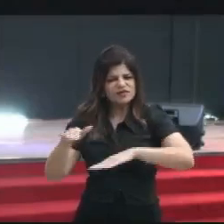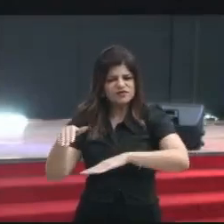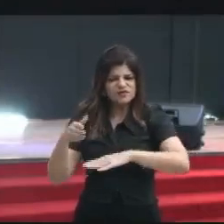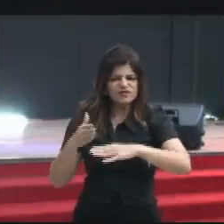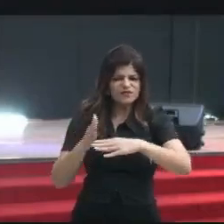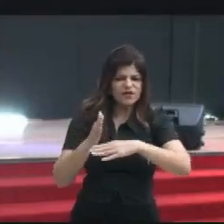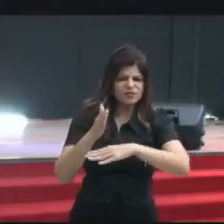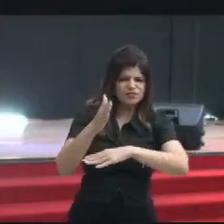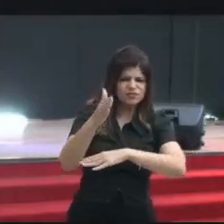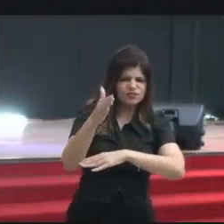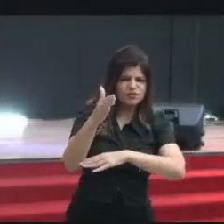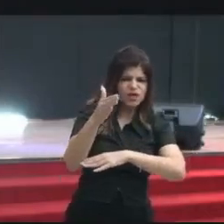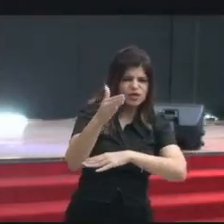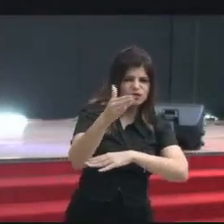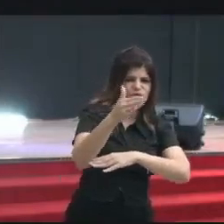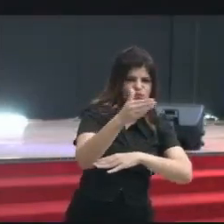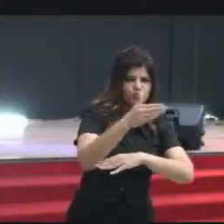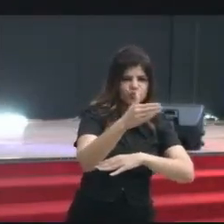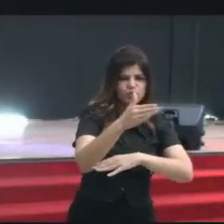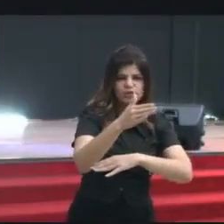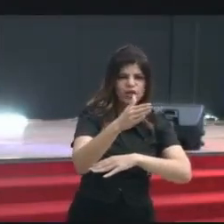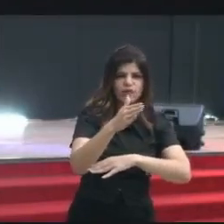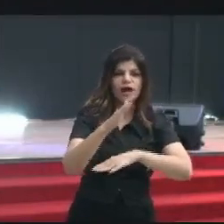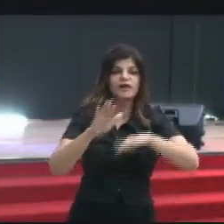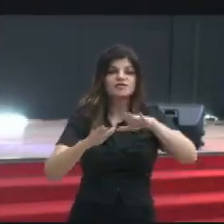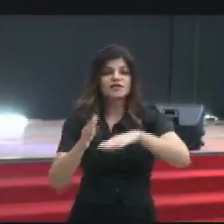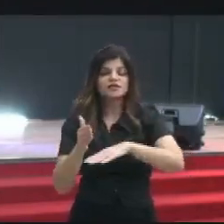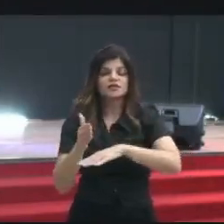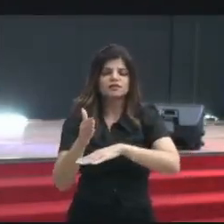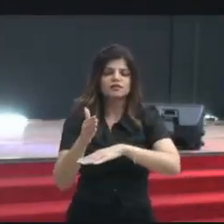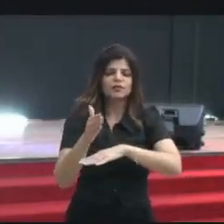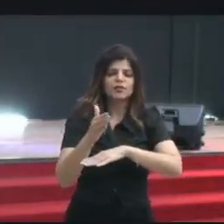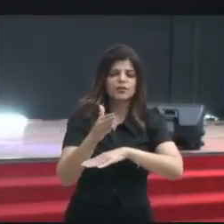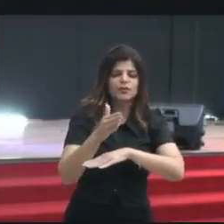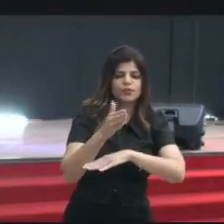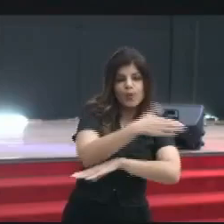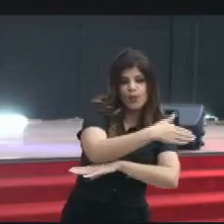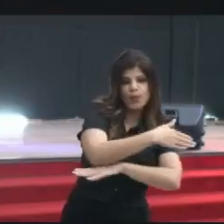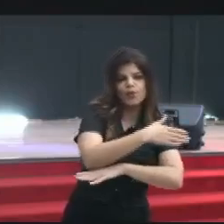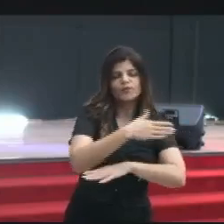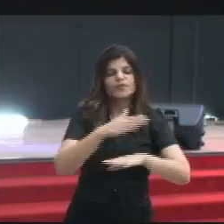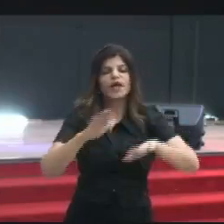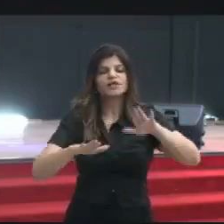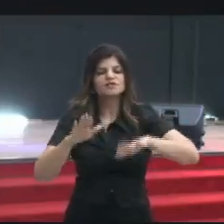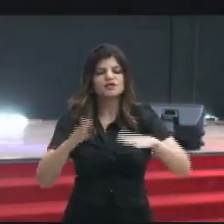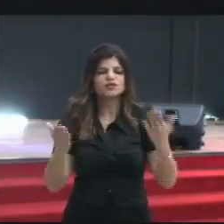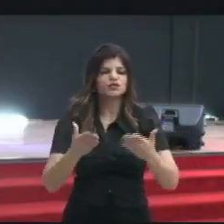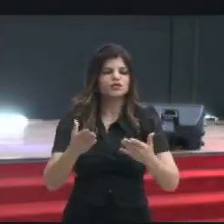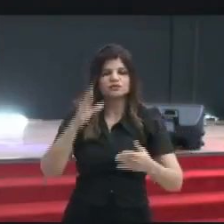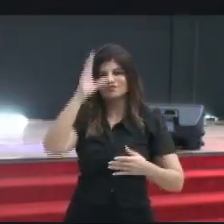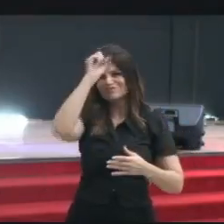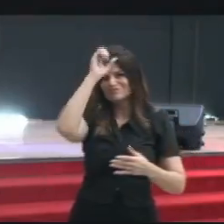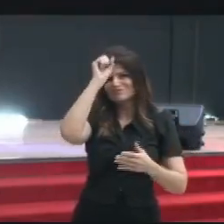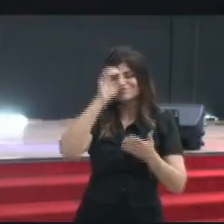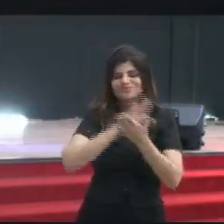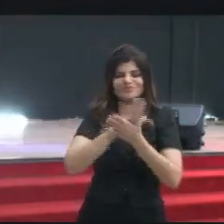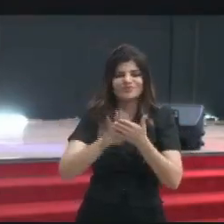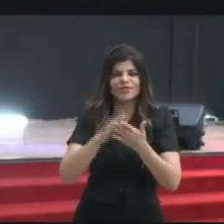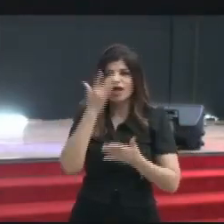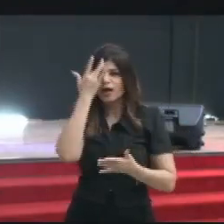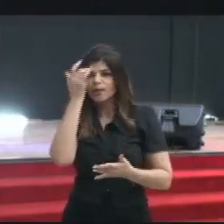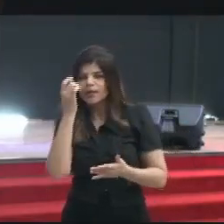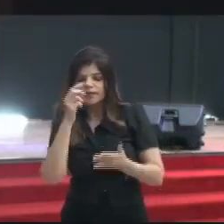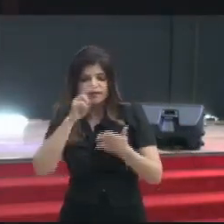você se desviou. Não, o processo é paulatino. Hoje você não tem o devocional, você não ora, amanhã você não